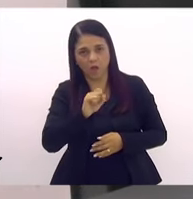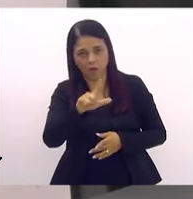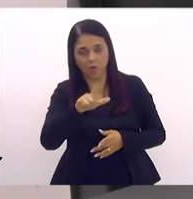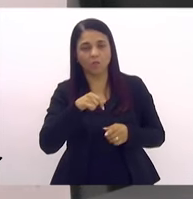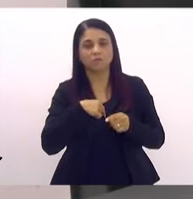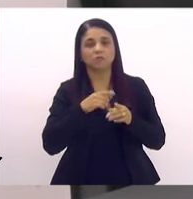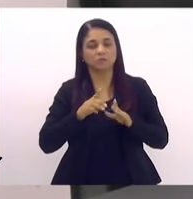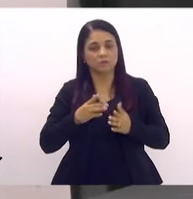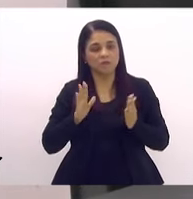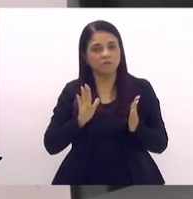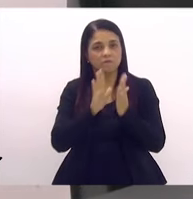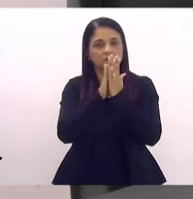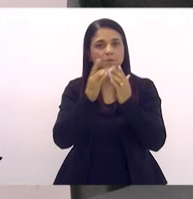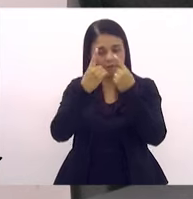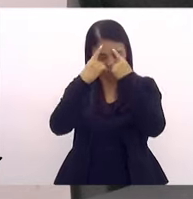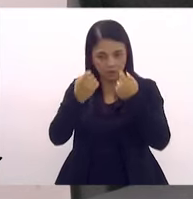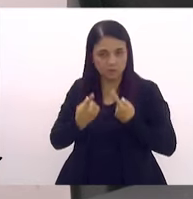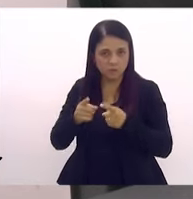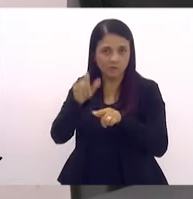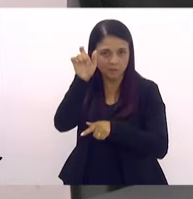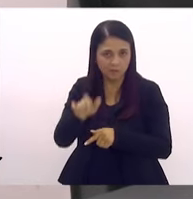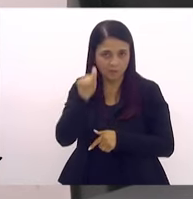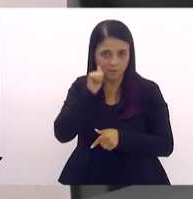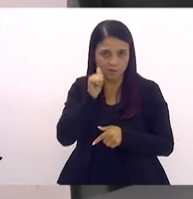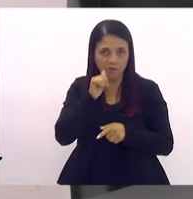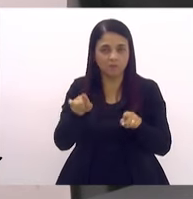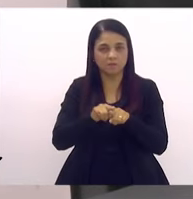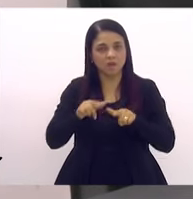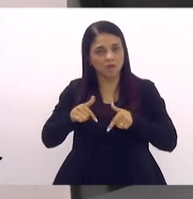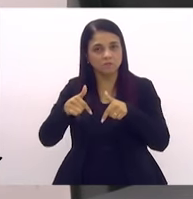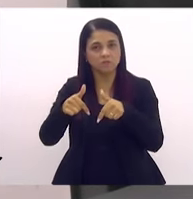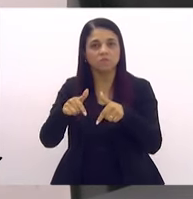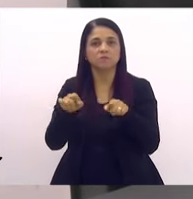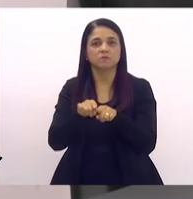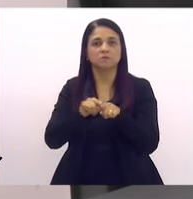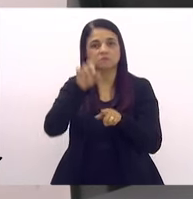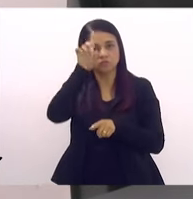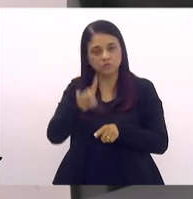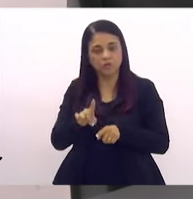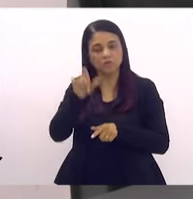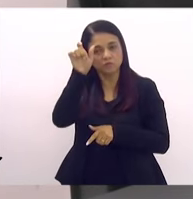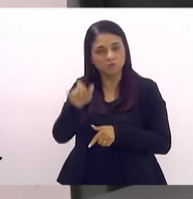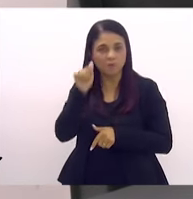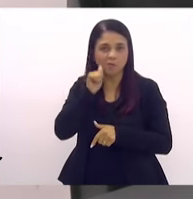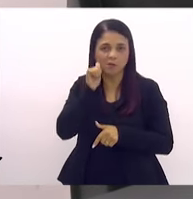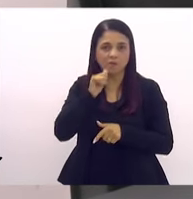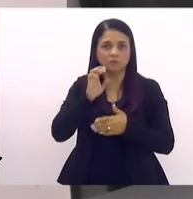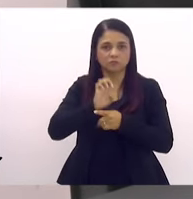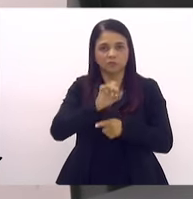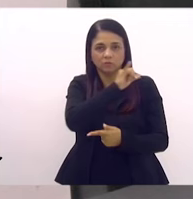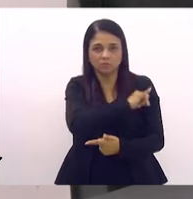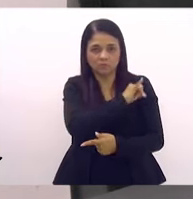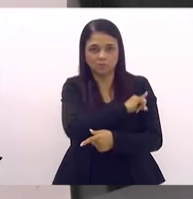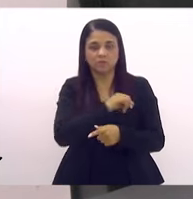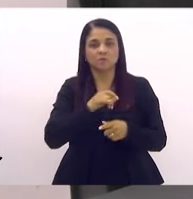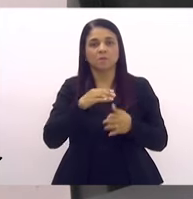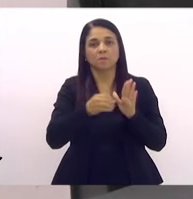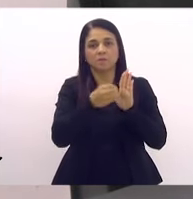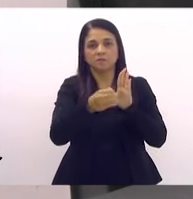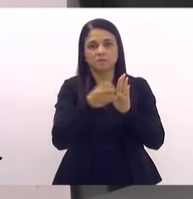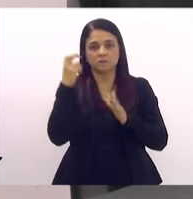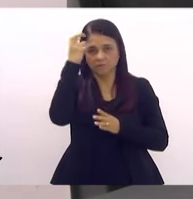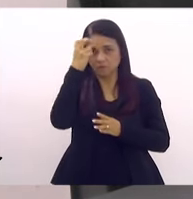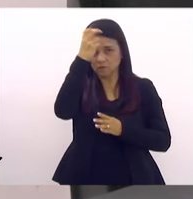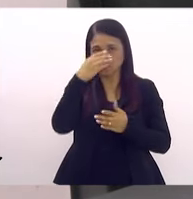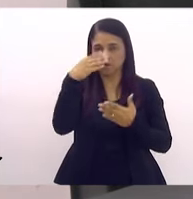do enfrentamento à violência contra a mulher e de ações de promoção dos direitos destas no Estado do Rio de Janeiro. O parecer da deputada Verônica